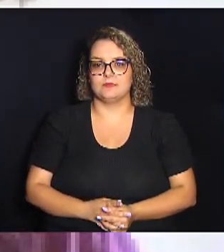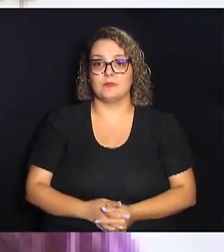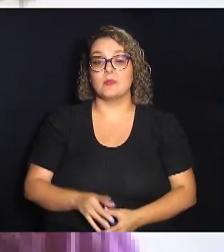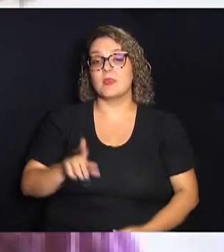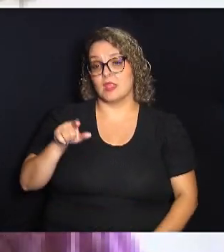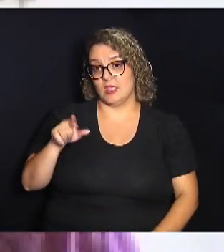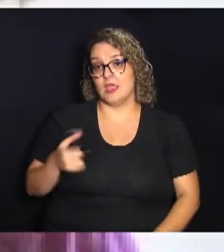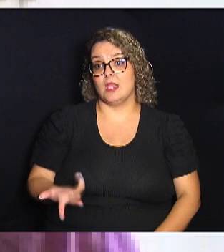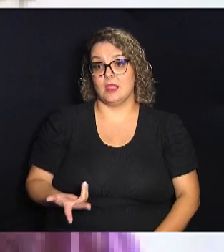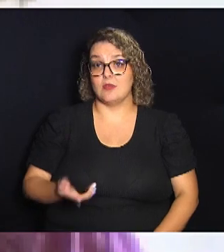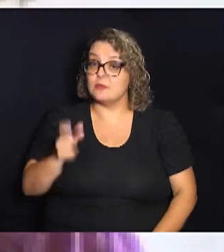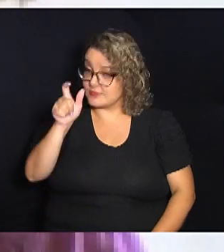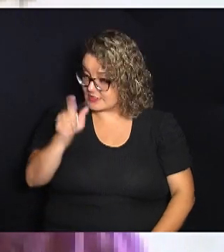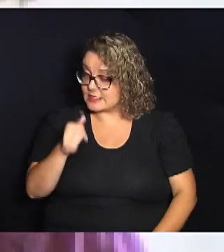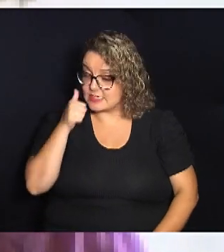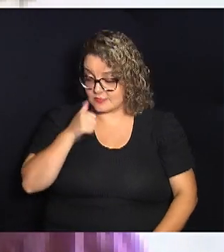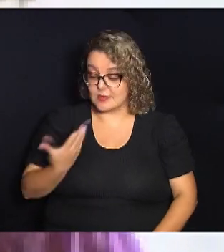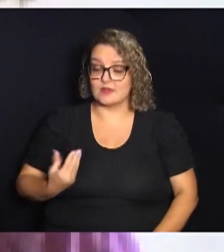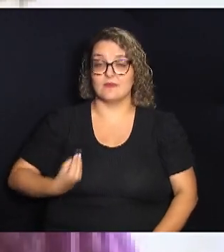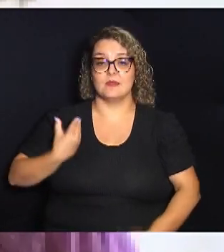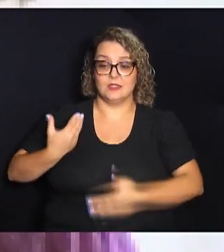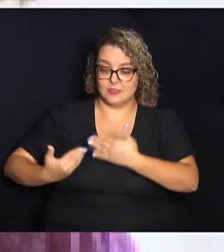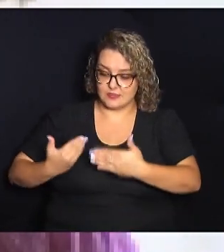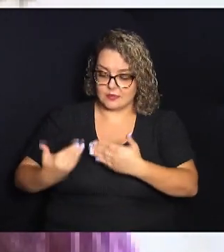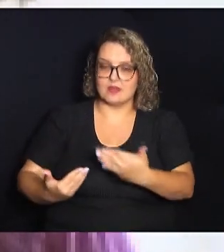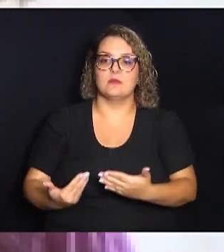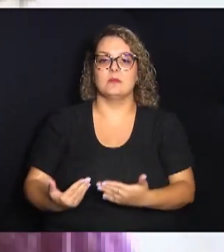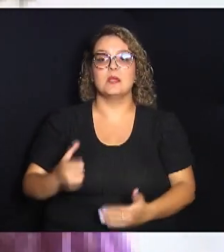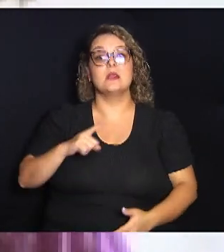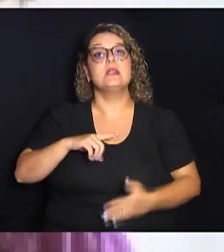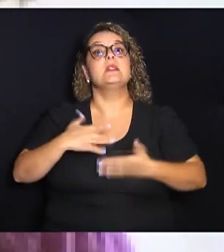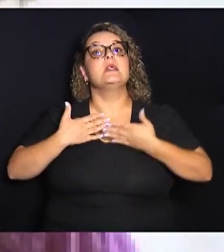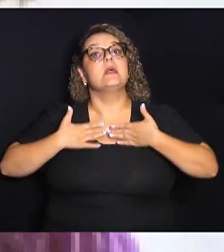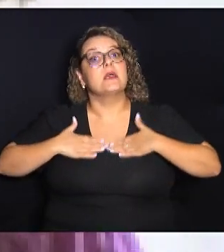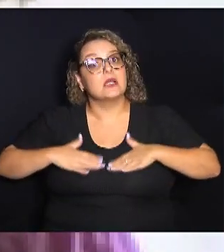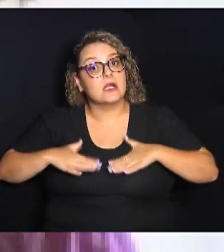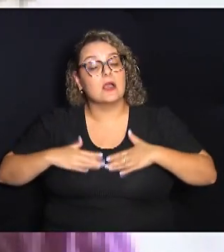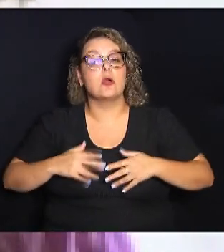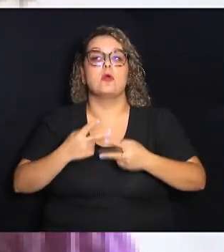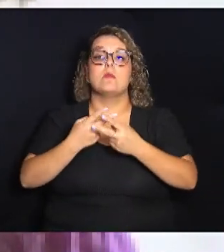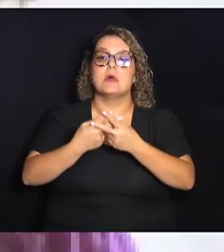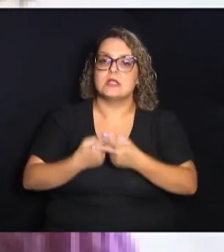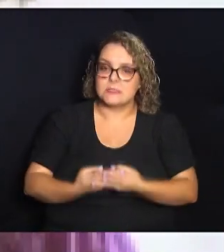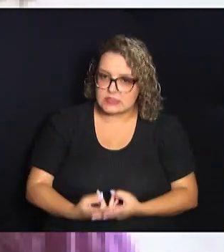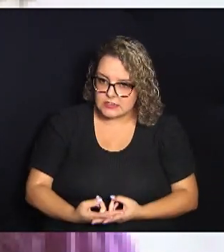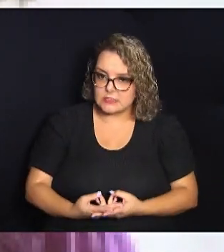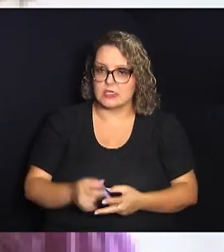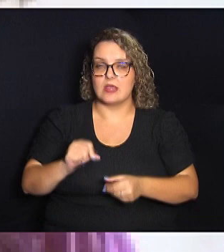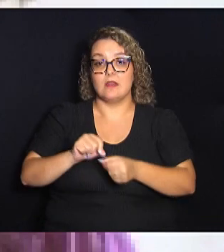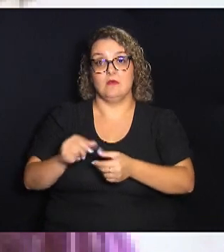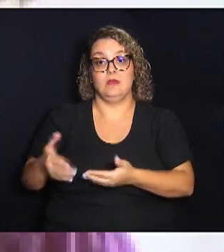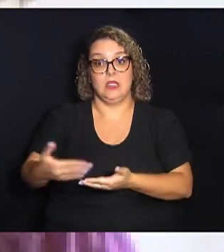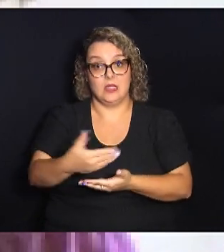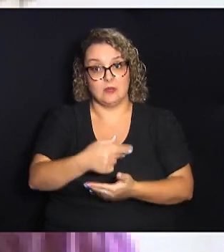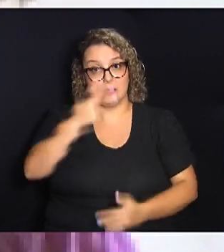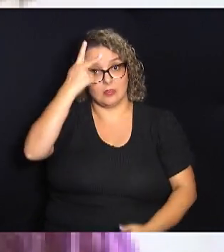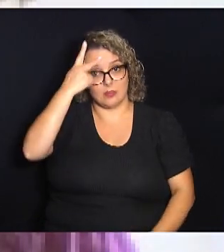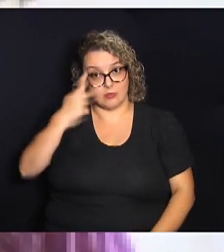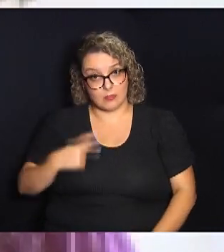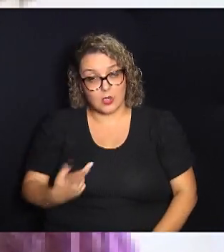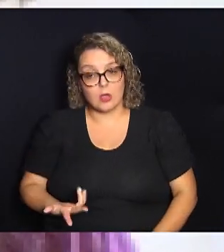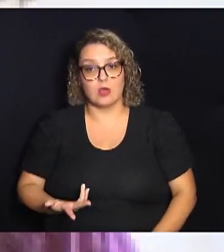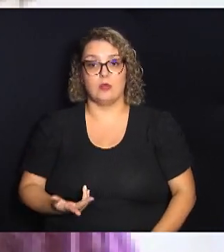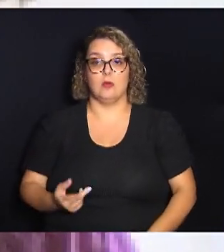Você que é mulher que está aí passando por esse processo, tenha calma, né? Tenha paciência, faça um acolhimento de você mesma,